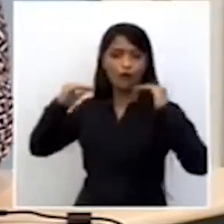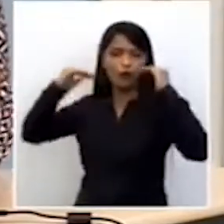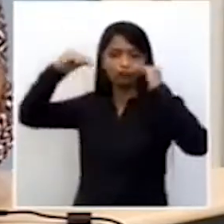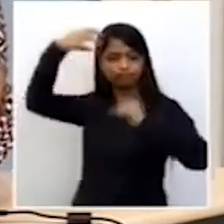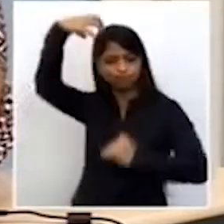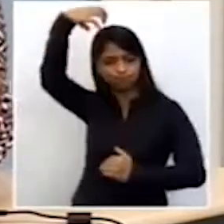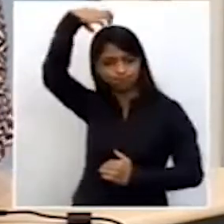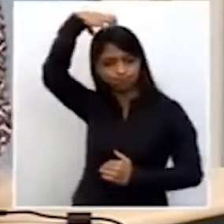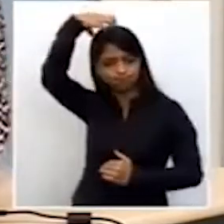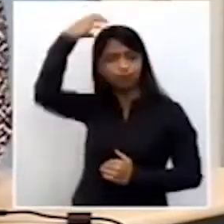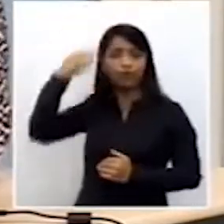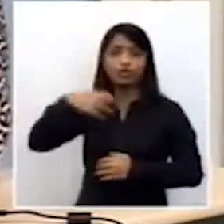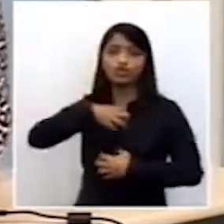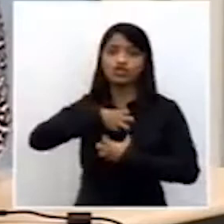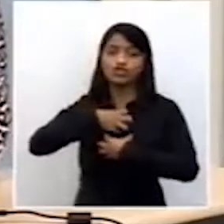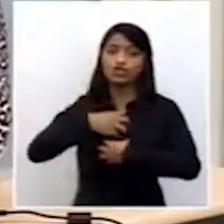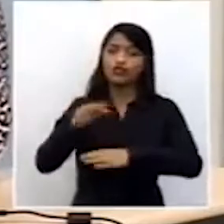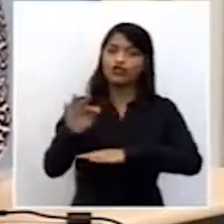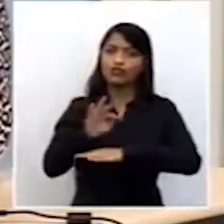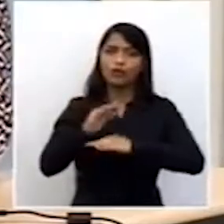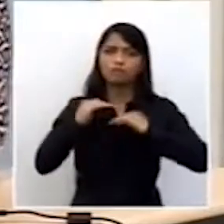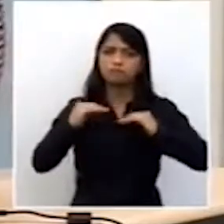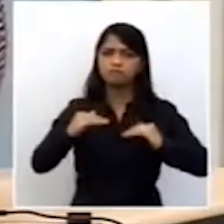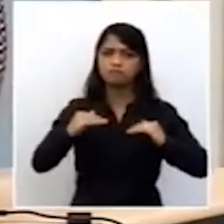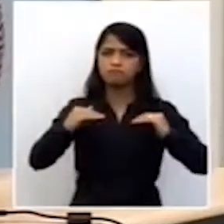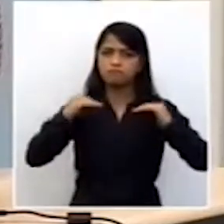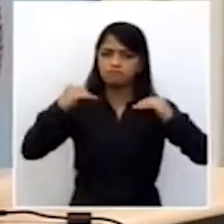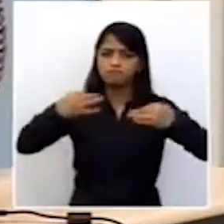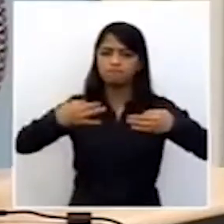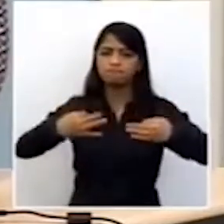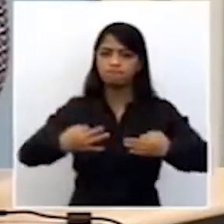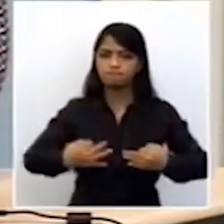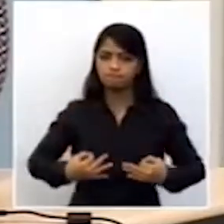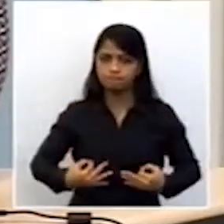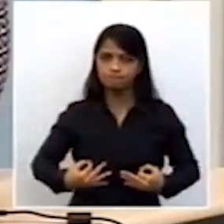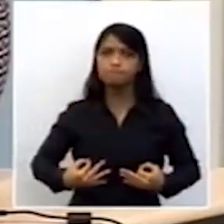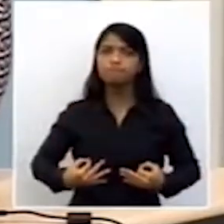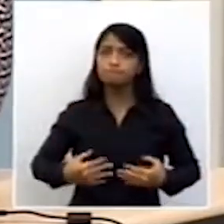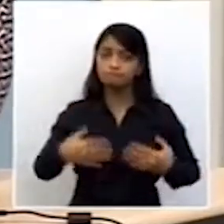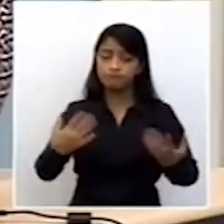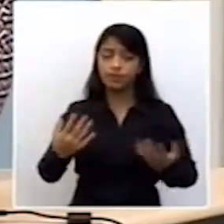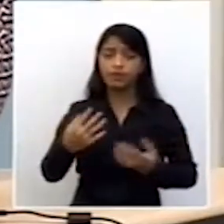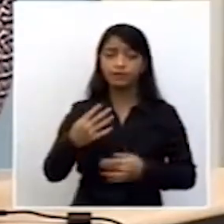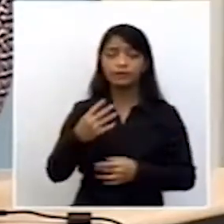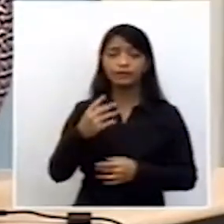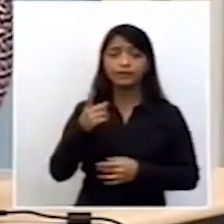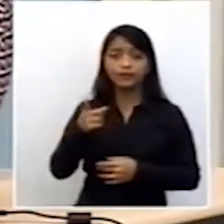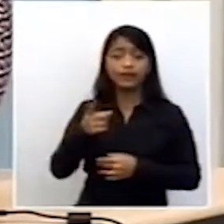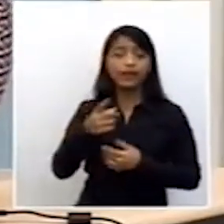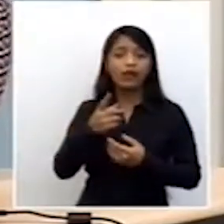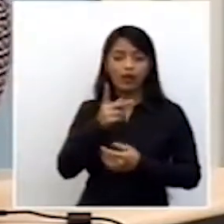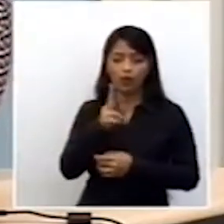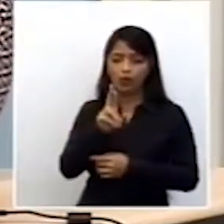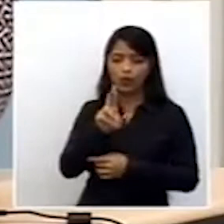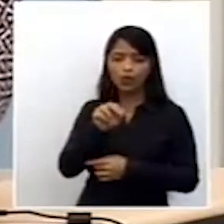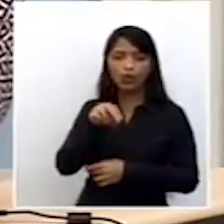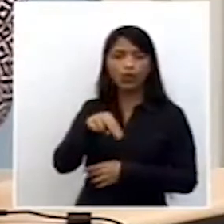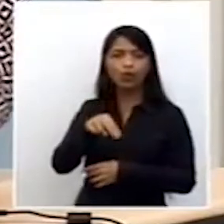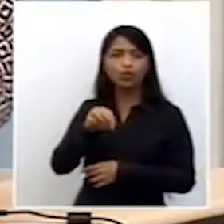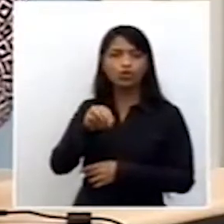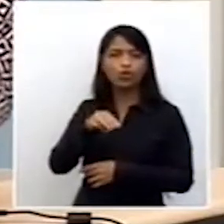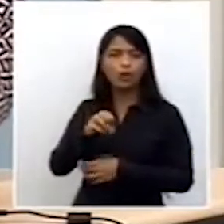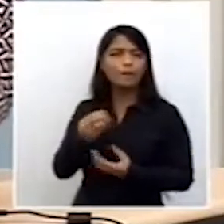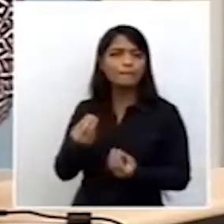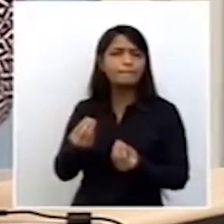bem formal, né? E o pronome de tratamento, ele serve para isso também, né? Para